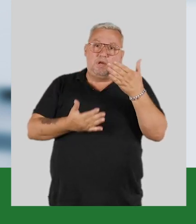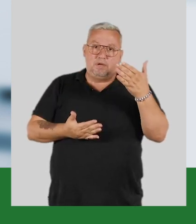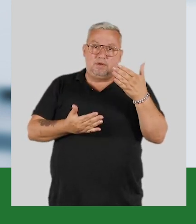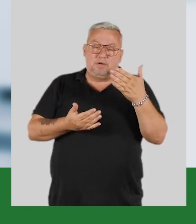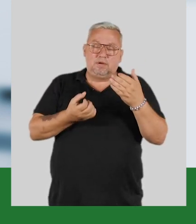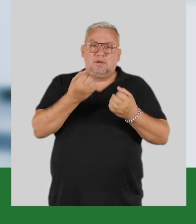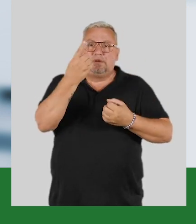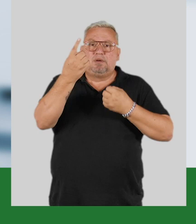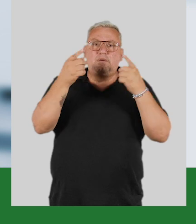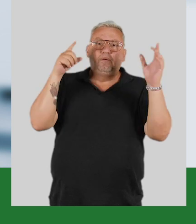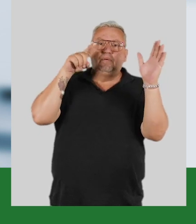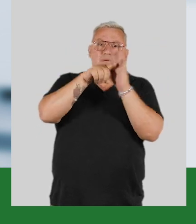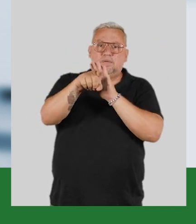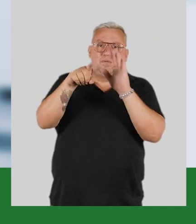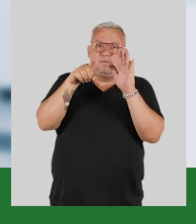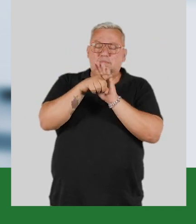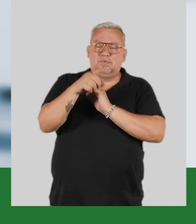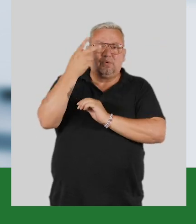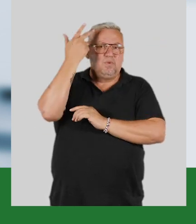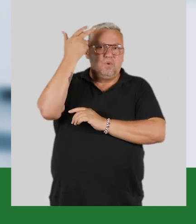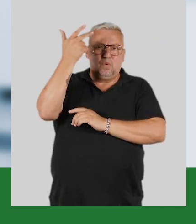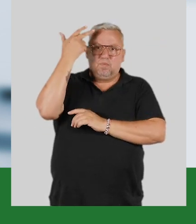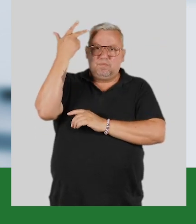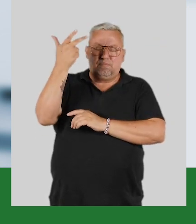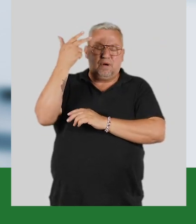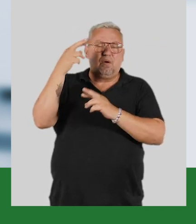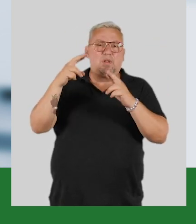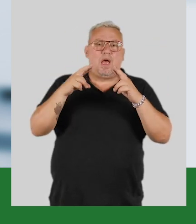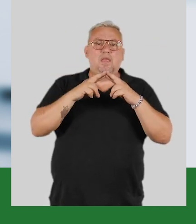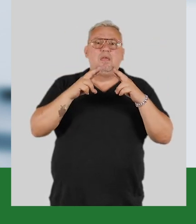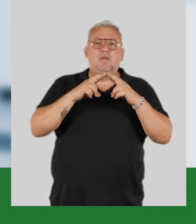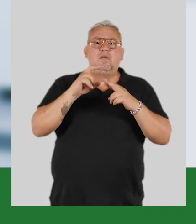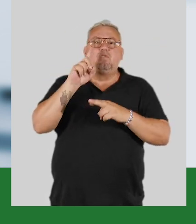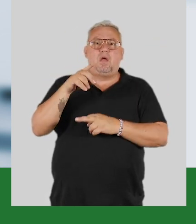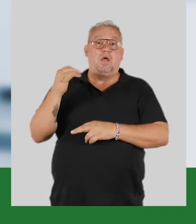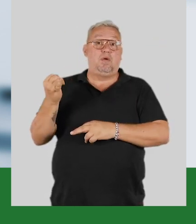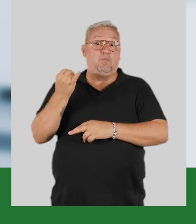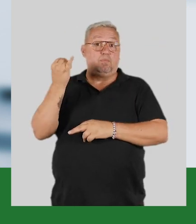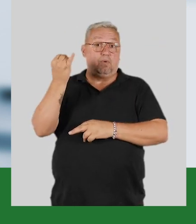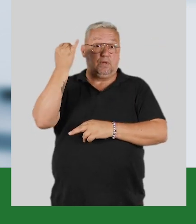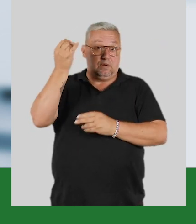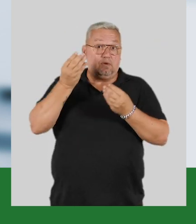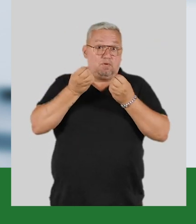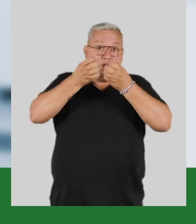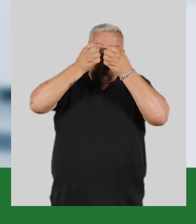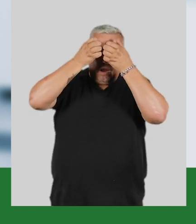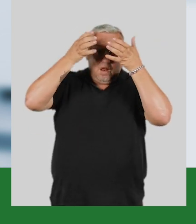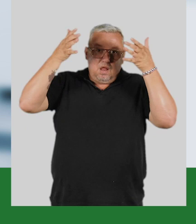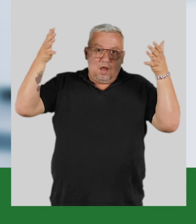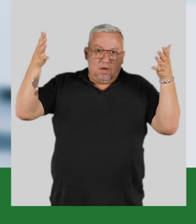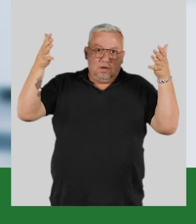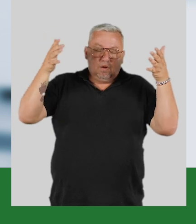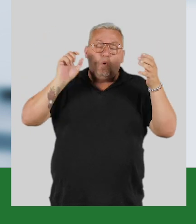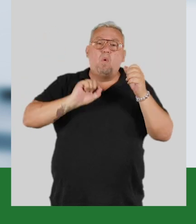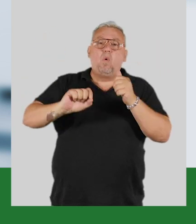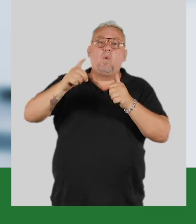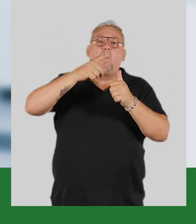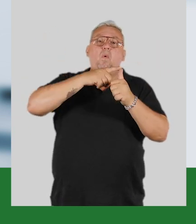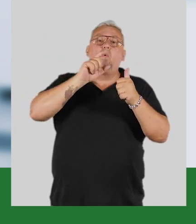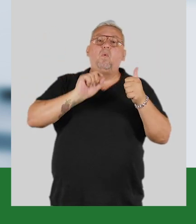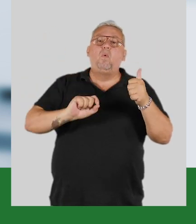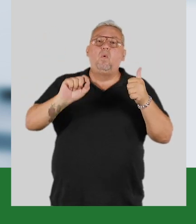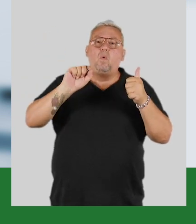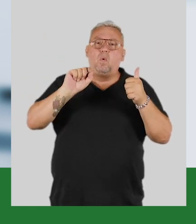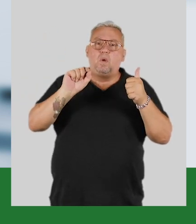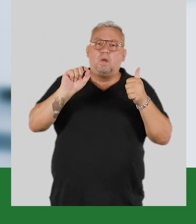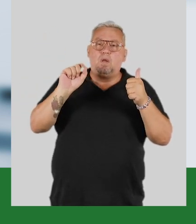Alguns questionamentos serão muito comuns na rede e é sempre importante a gente dar alguns esclarecimentos de antemão. O primeiro deles: